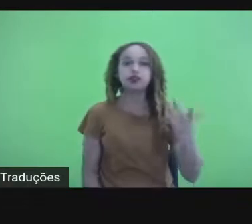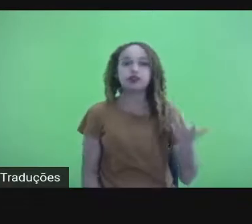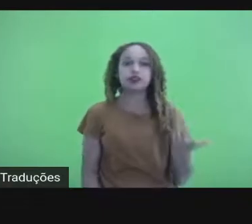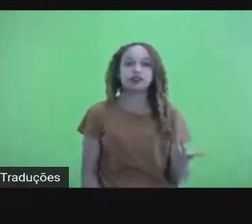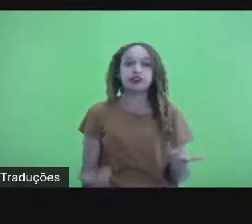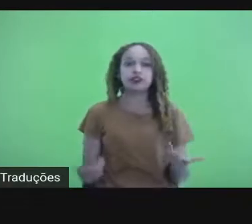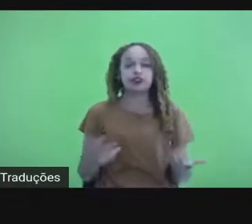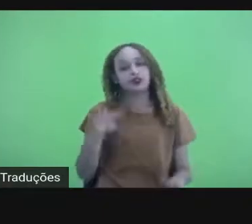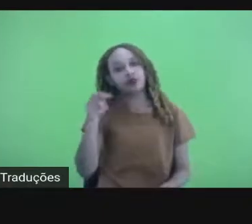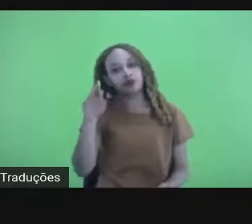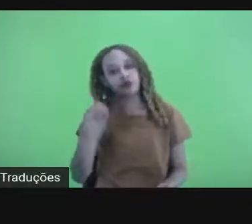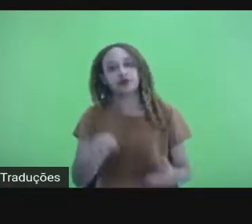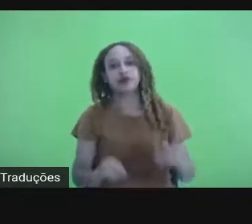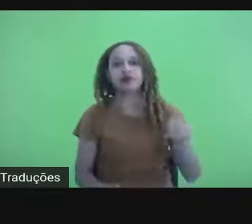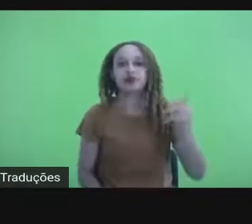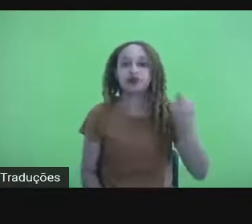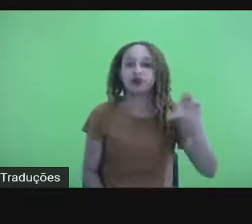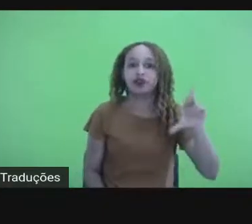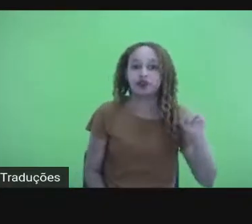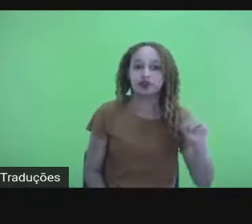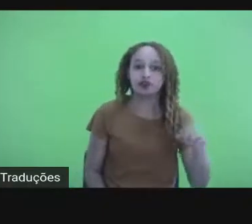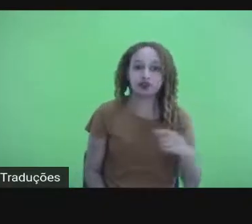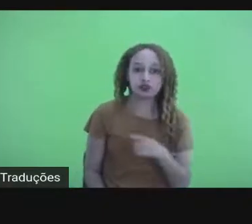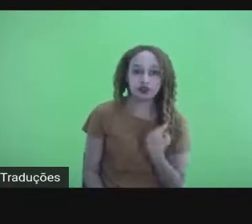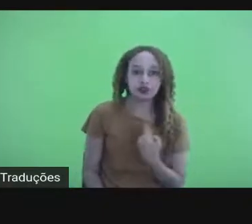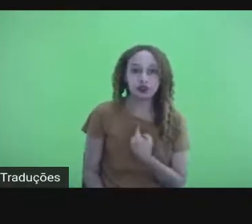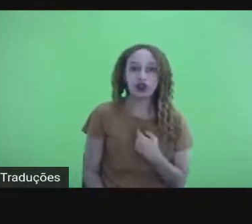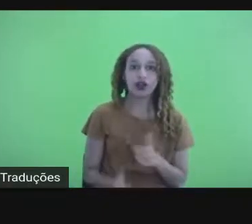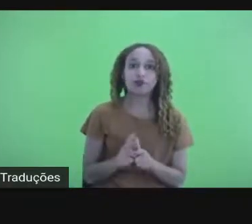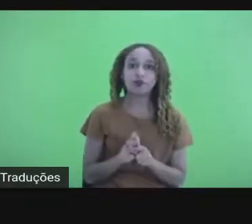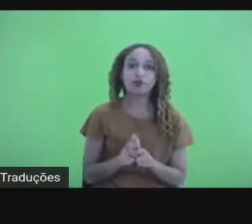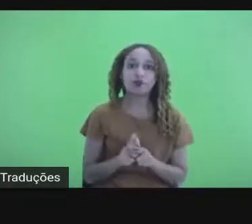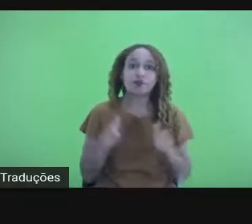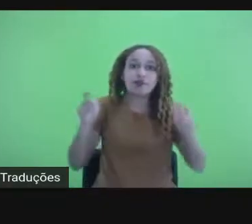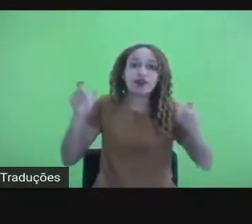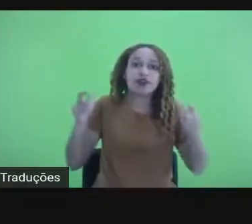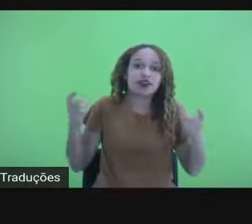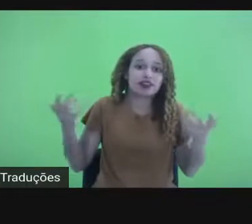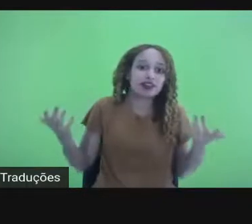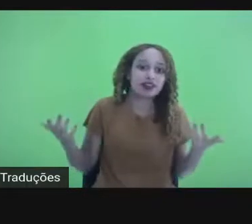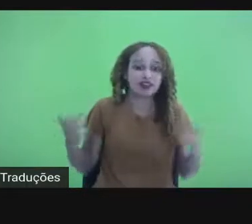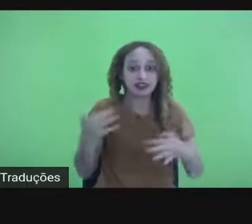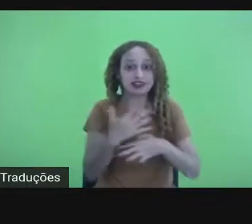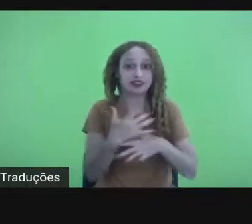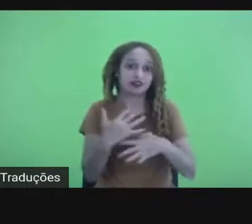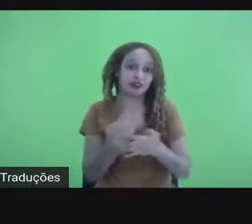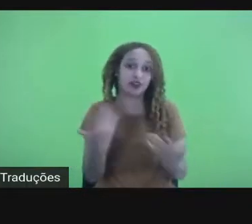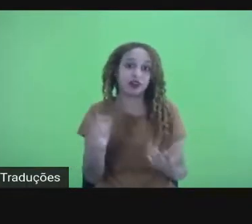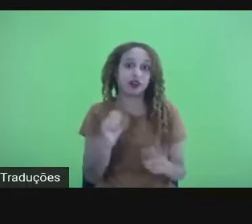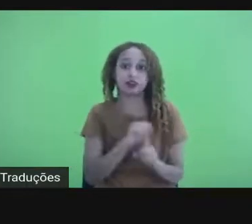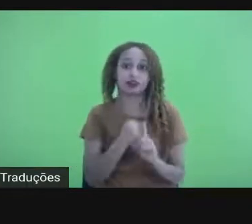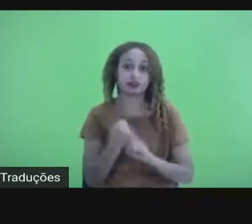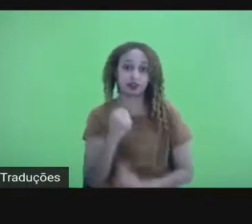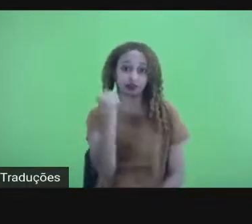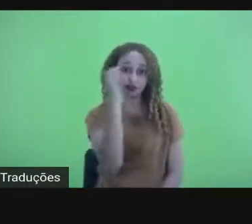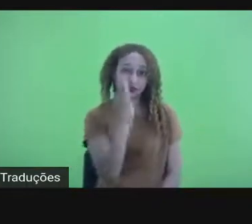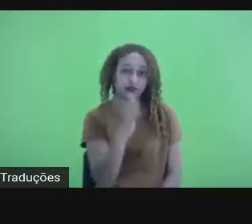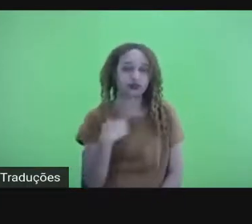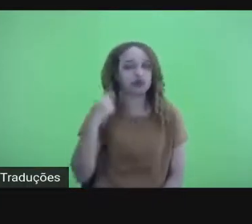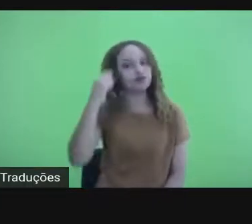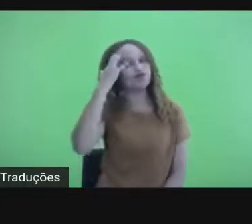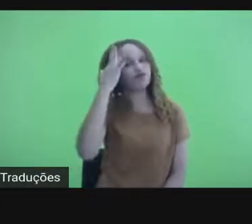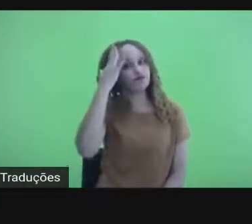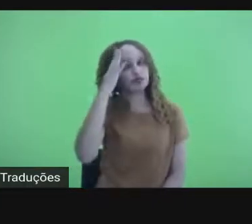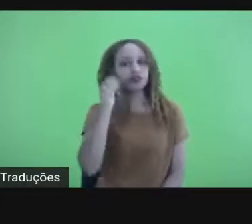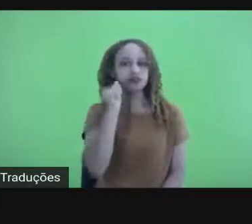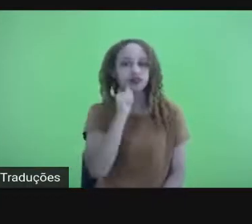e pardos, nós somos maioria na sociedade brasileira. Quando a gente pensa em mulheres, também